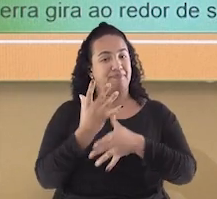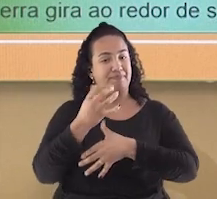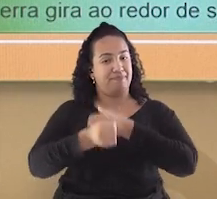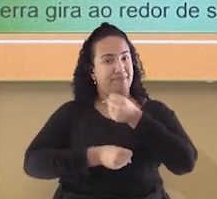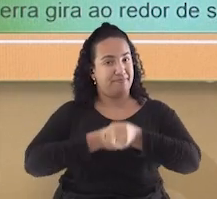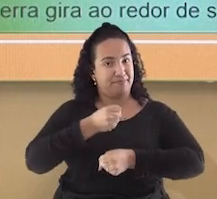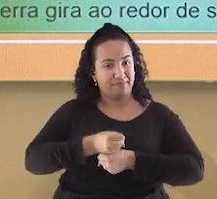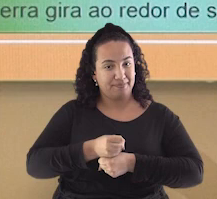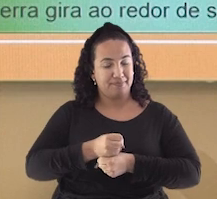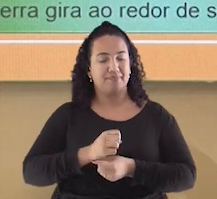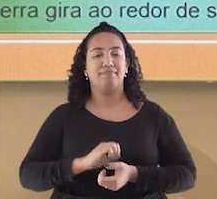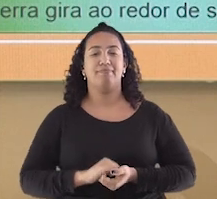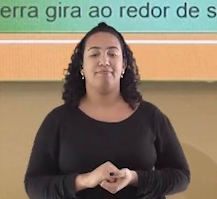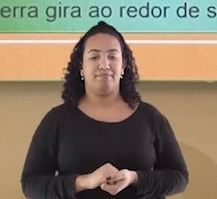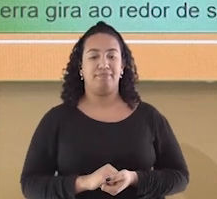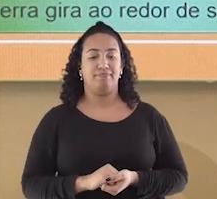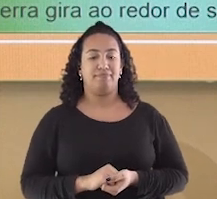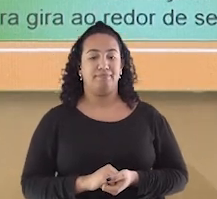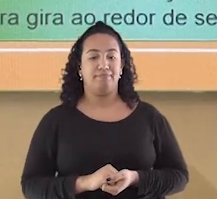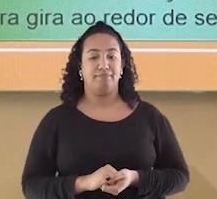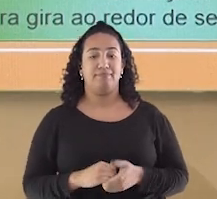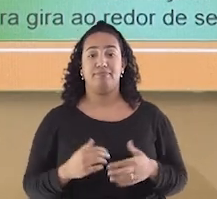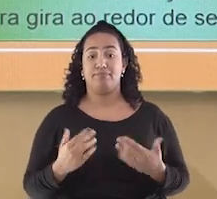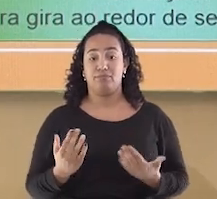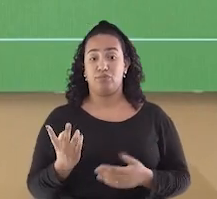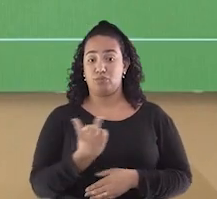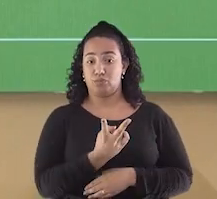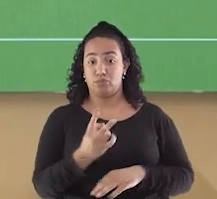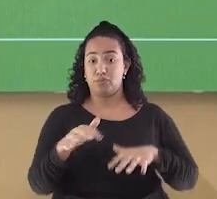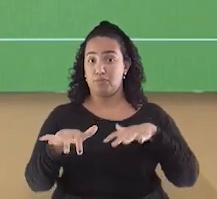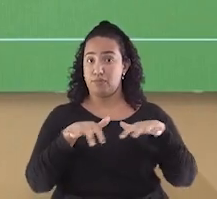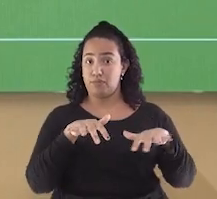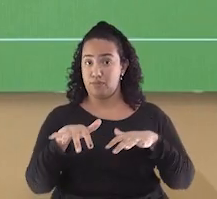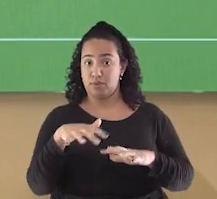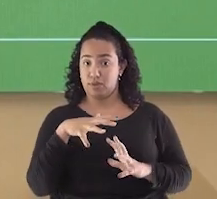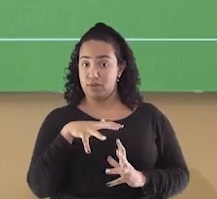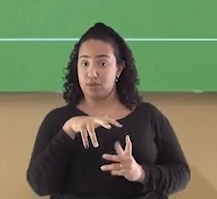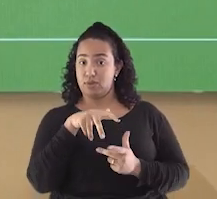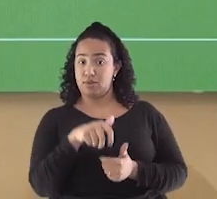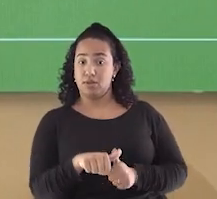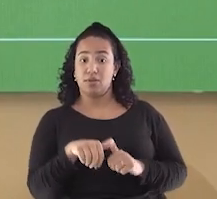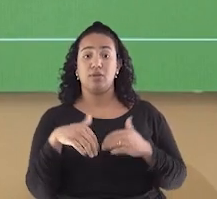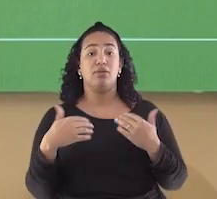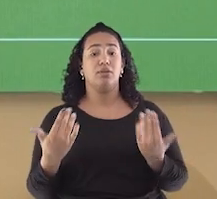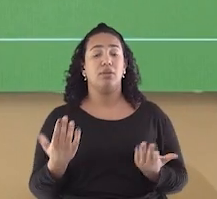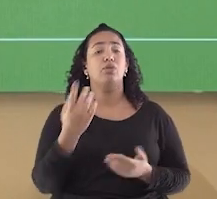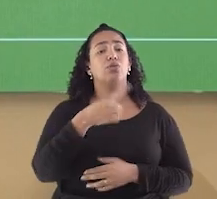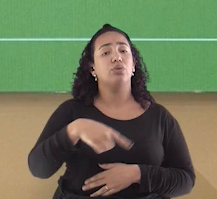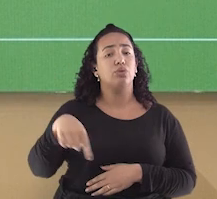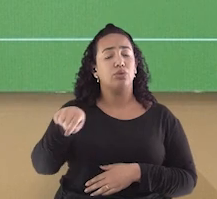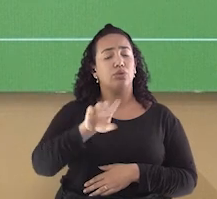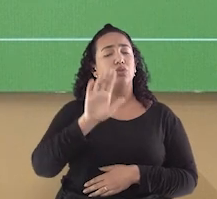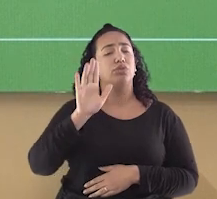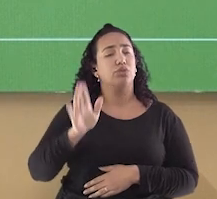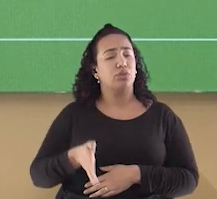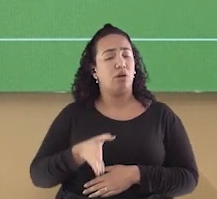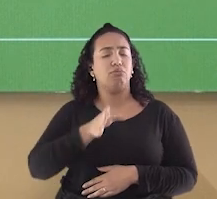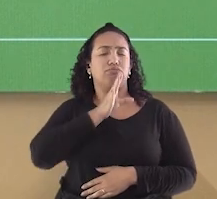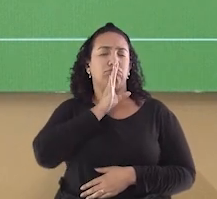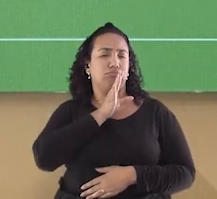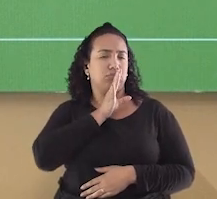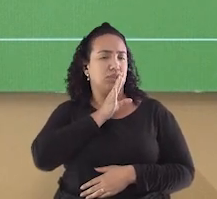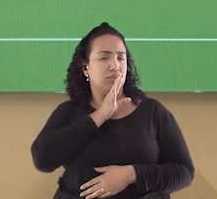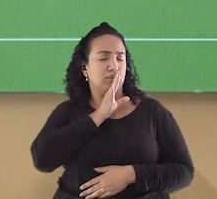dos anos, como aqui na segunda figura. E esses dois movimentos feitos pela Terra são saberes que a gente traz desde nosso